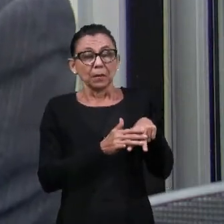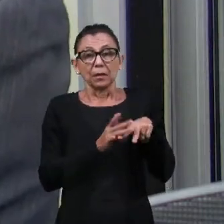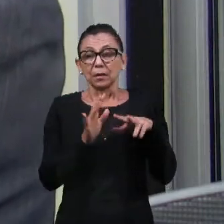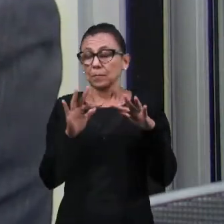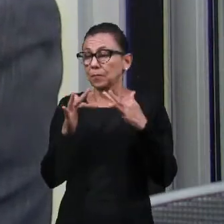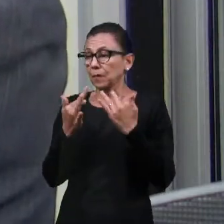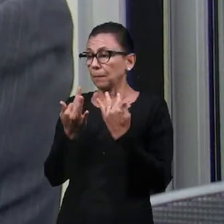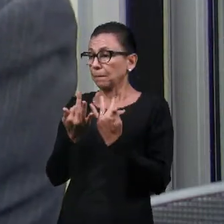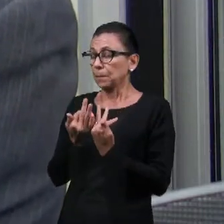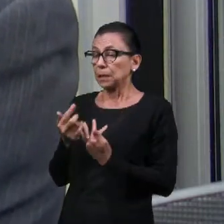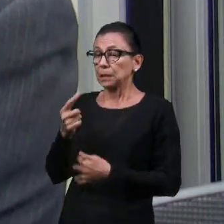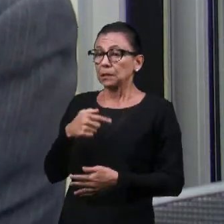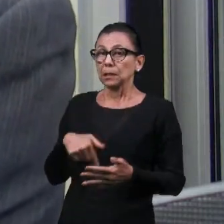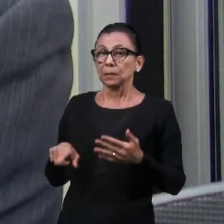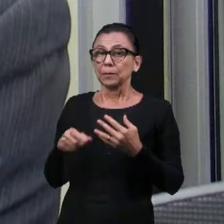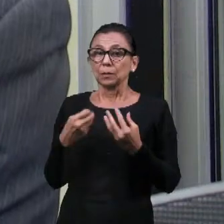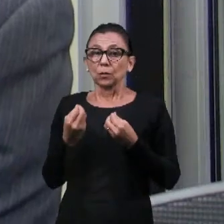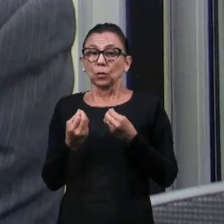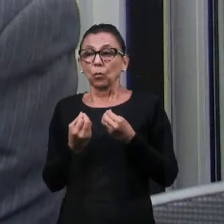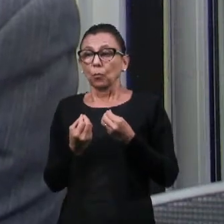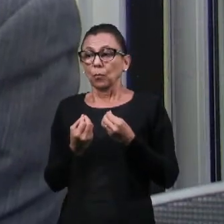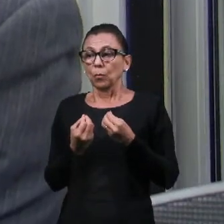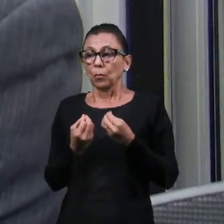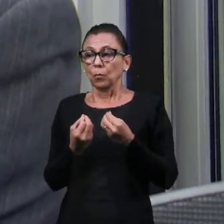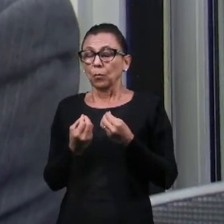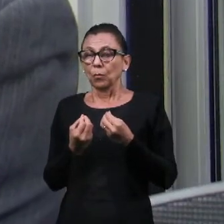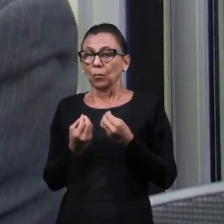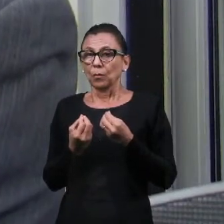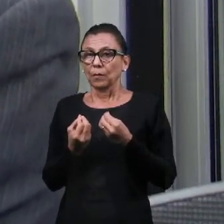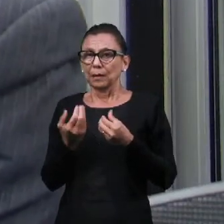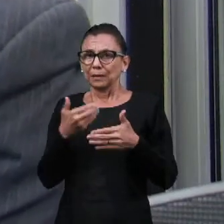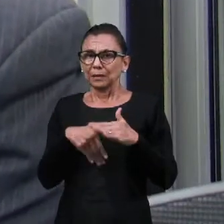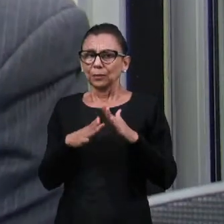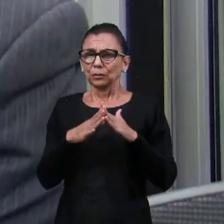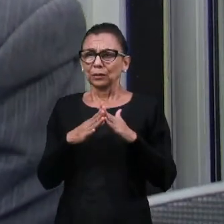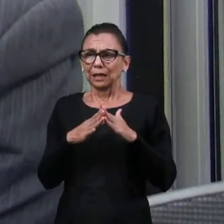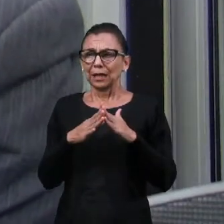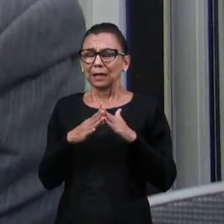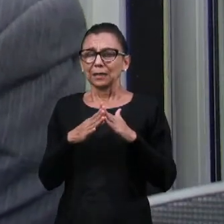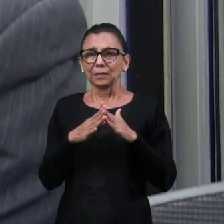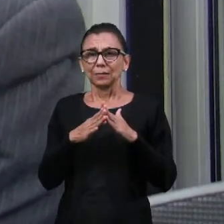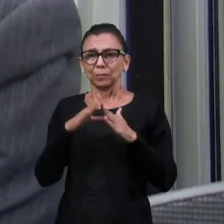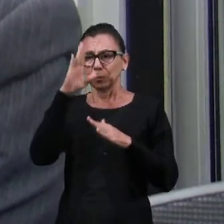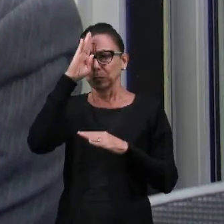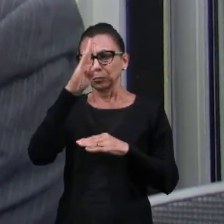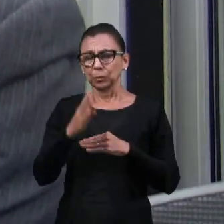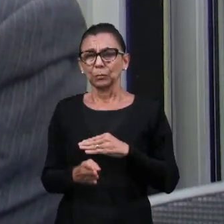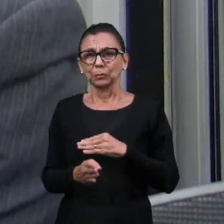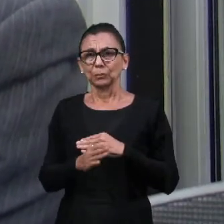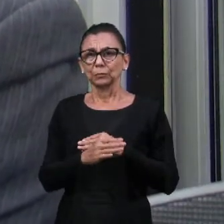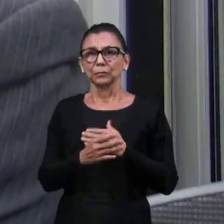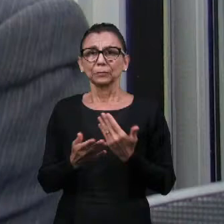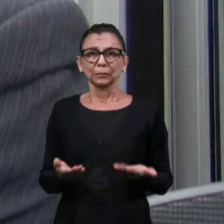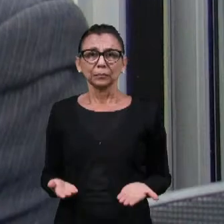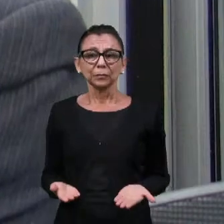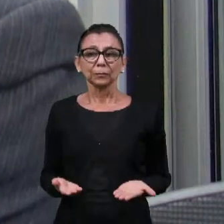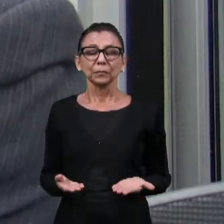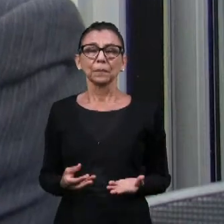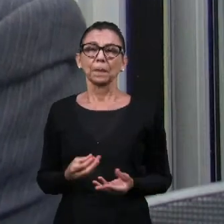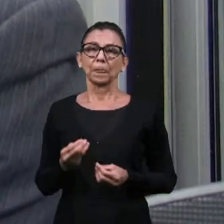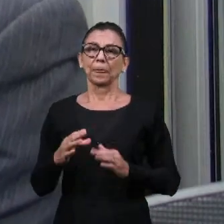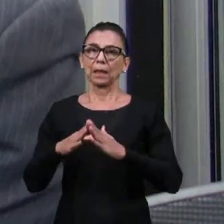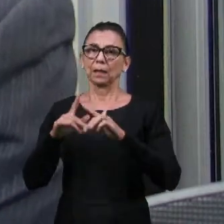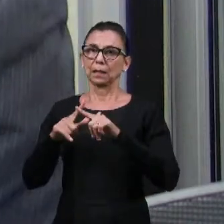todo mundo sem condição de se mexer, de sair, mas a igreja, ela esteve verdadeiramente em ativa vigilância. Ela não